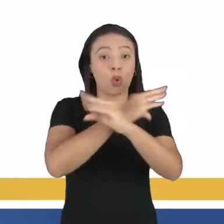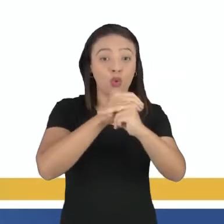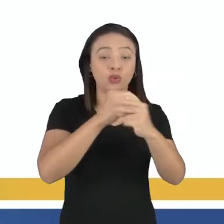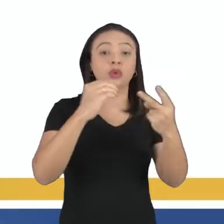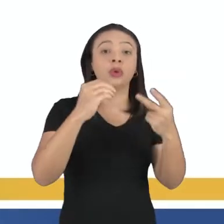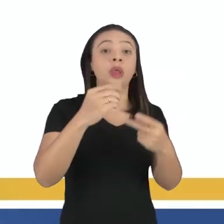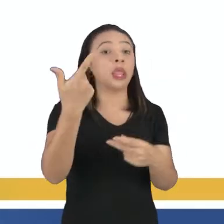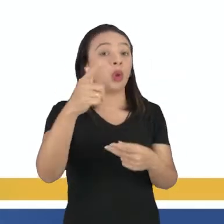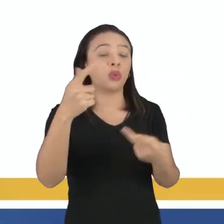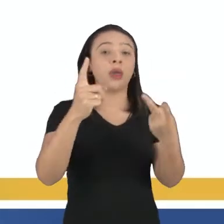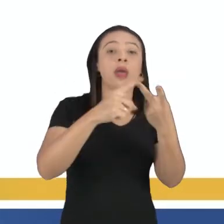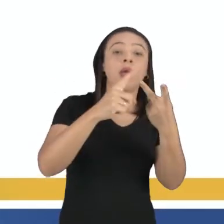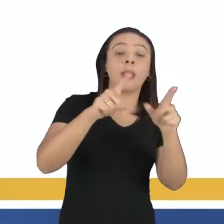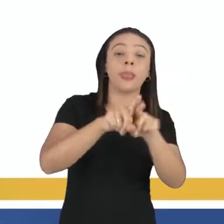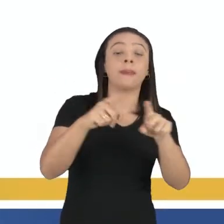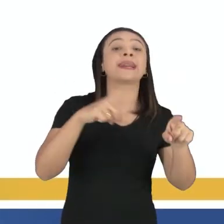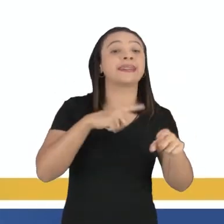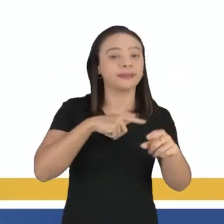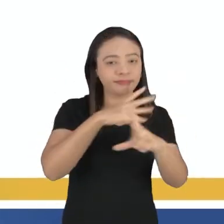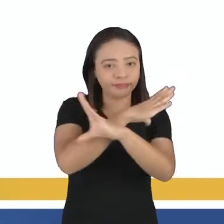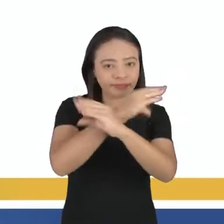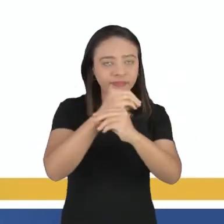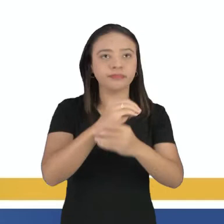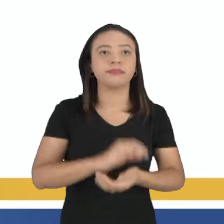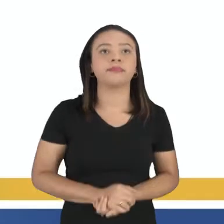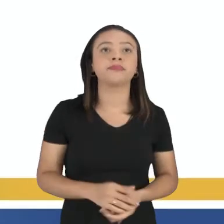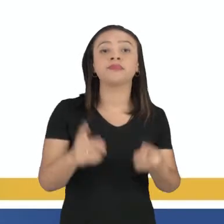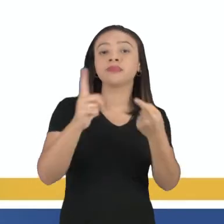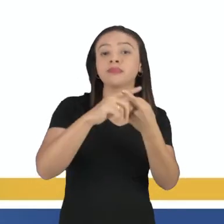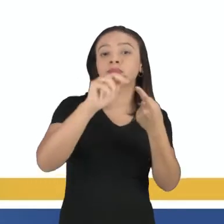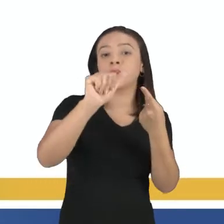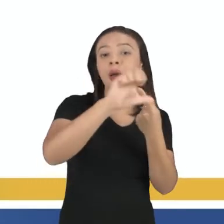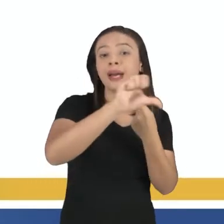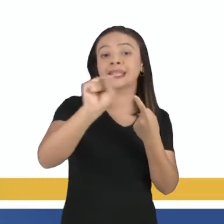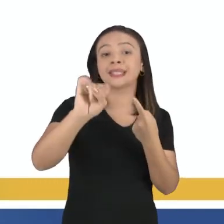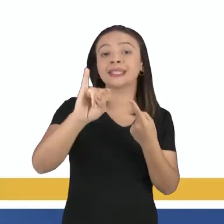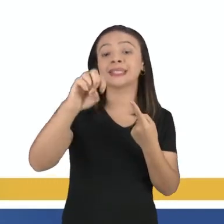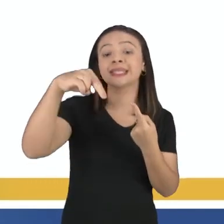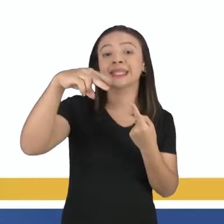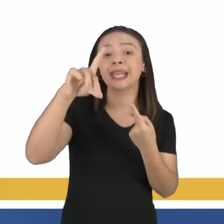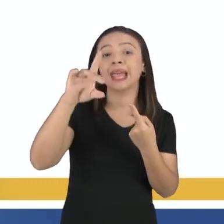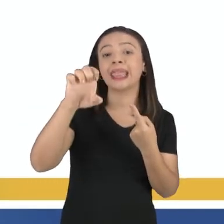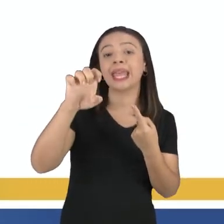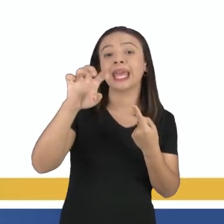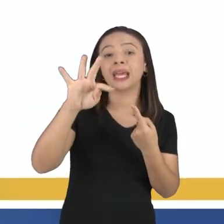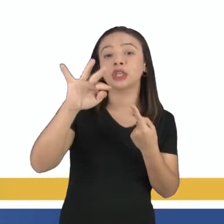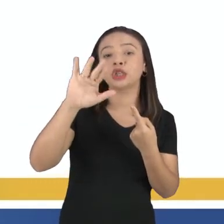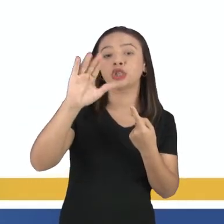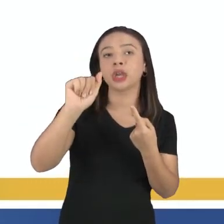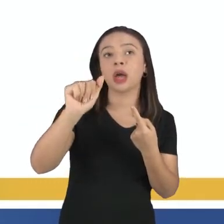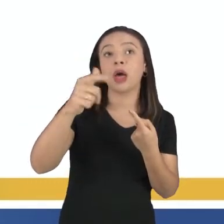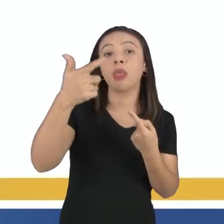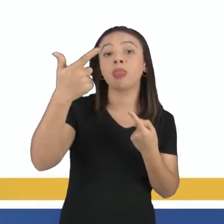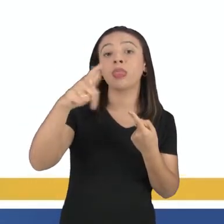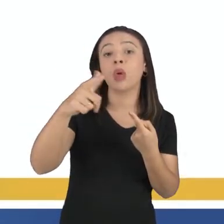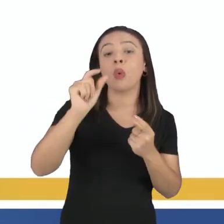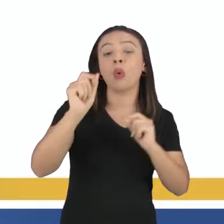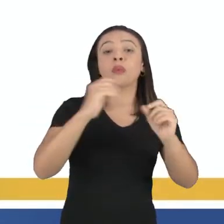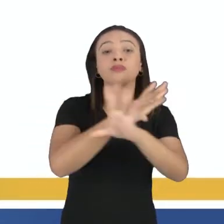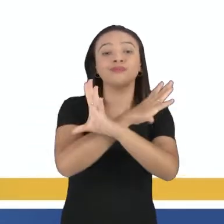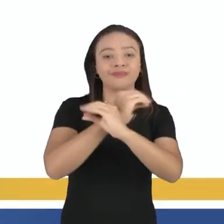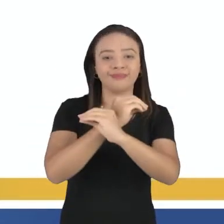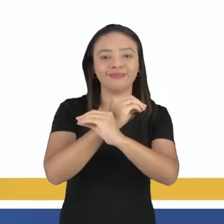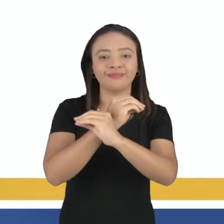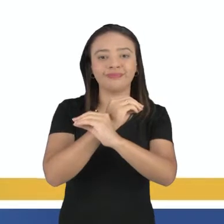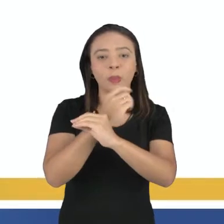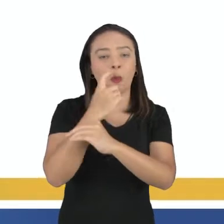certo? As orações coordenadas assindéticas, elas não têm a presença aí de quem? Das conjunções, então elas não vêm